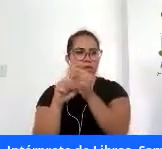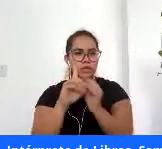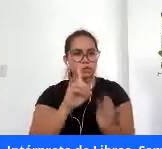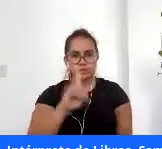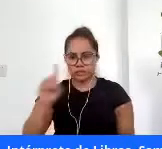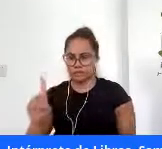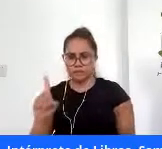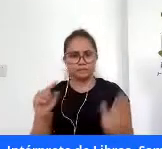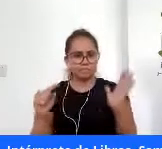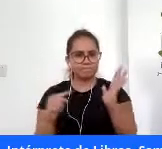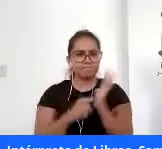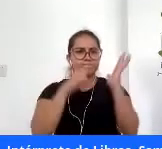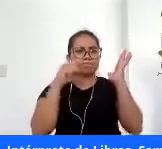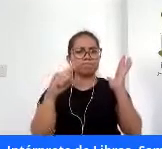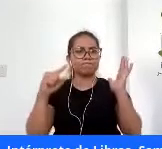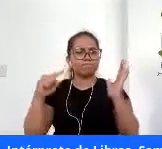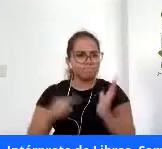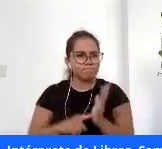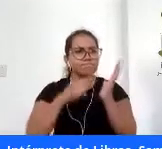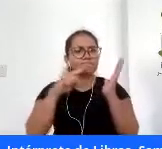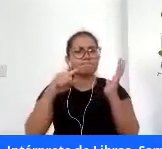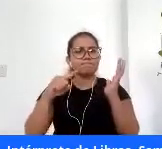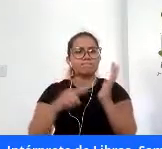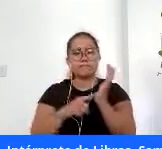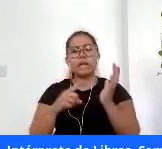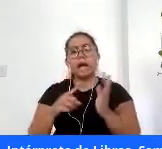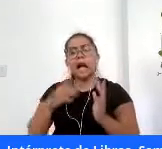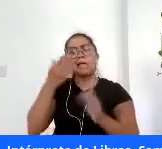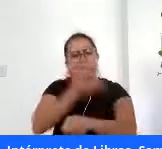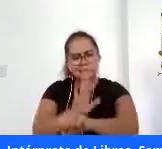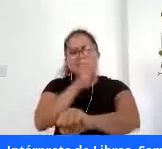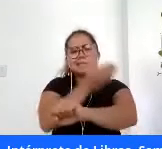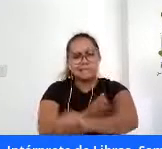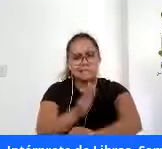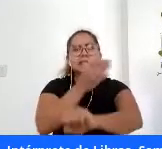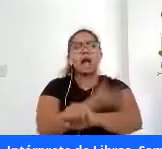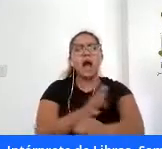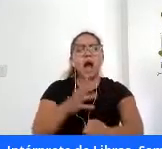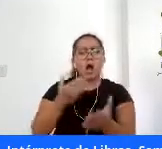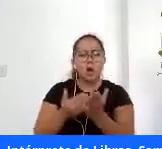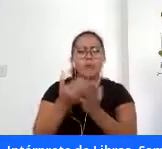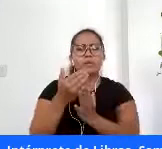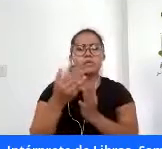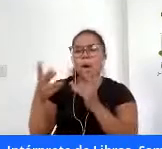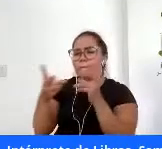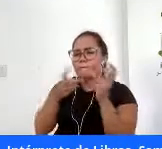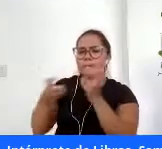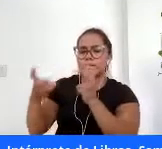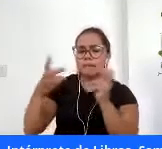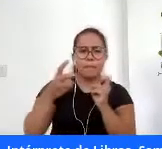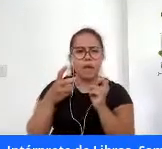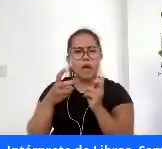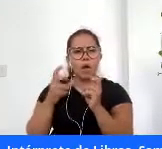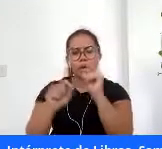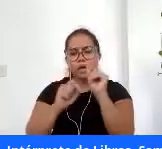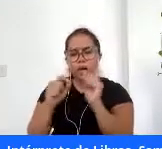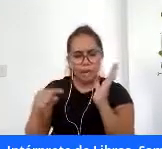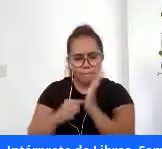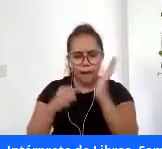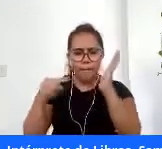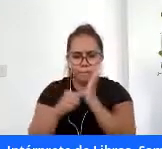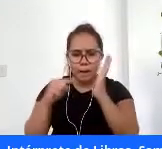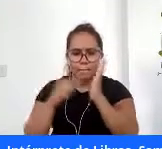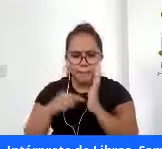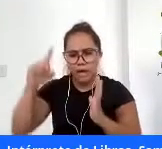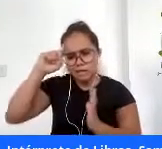fazendo esse treinamento dessa tarefa com toque com o dedo direito, começou a aparecer sinais, né, desse toque com 5 meses após a